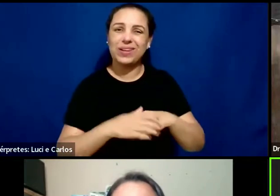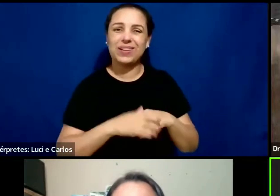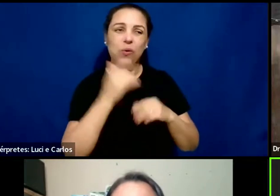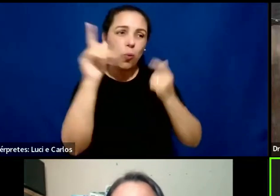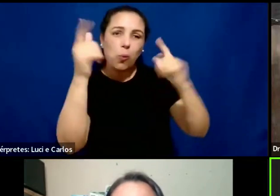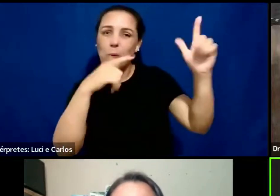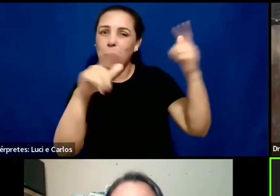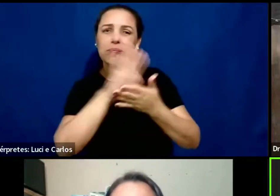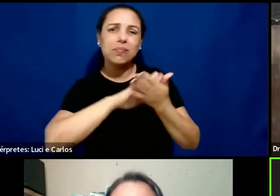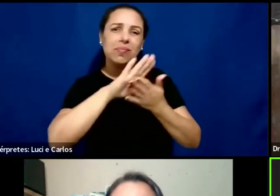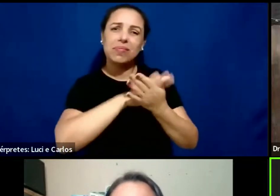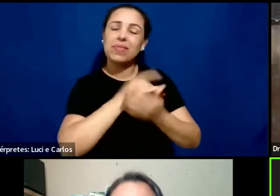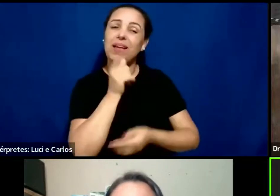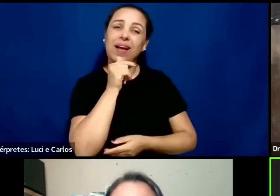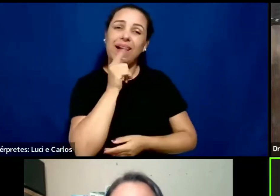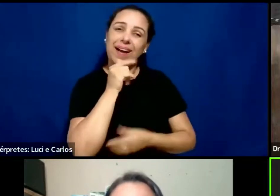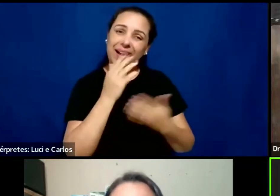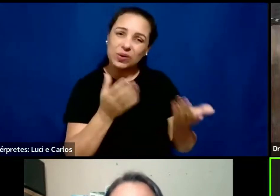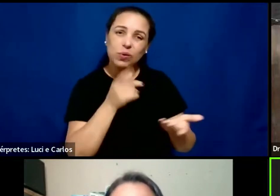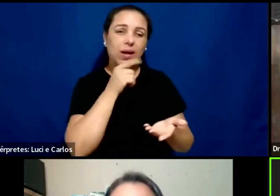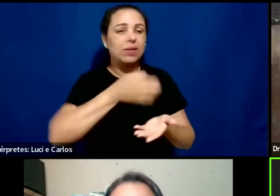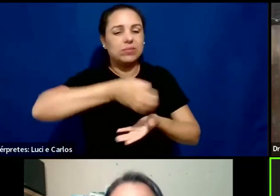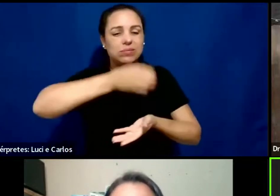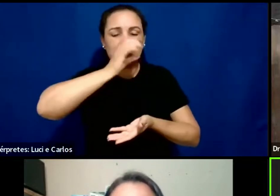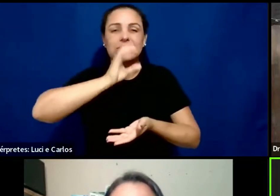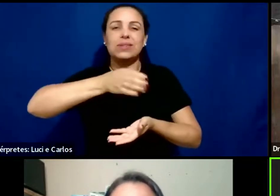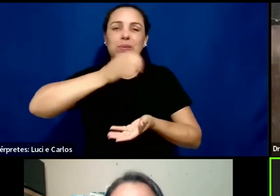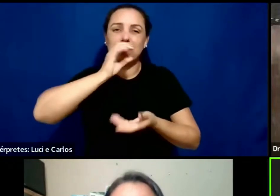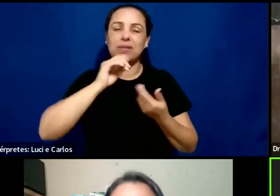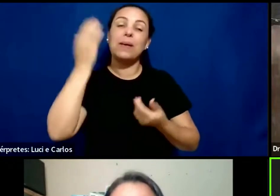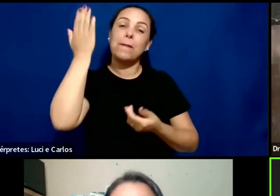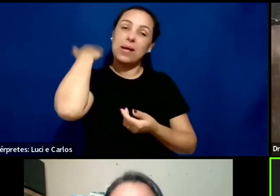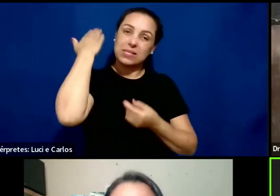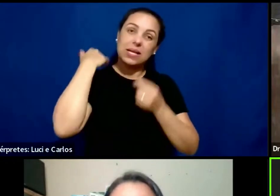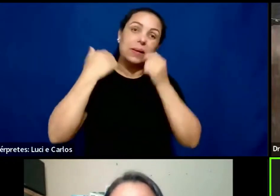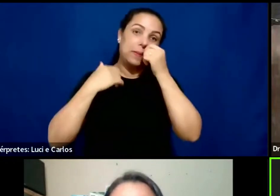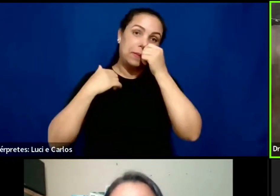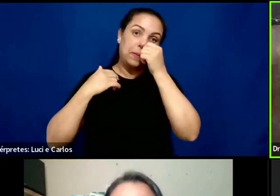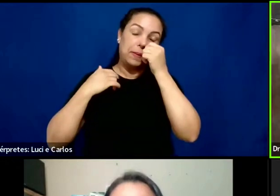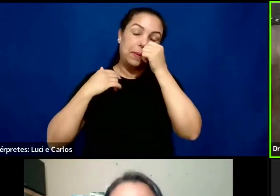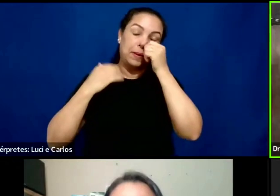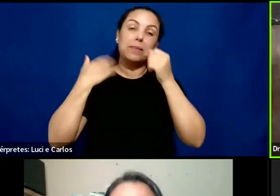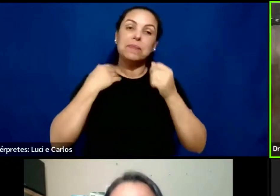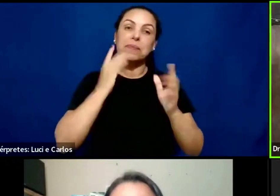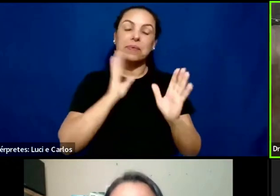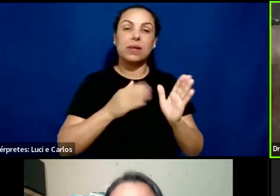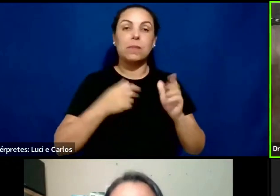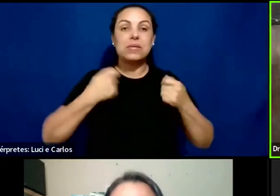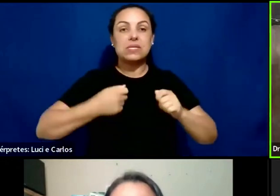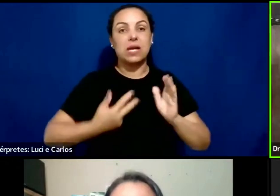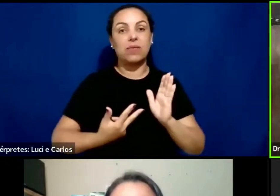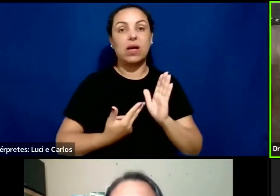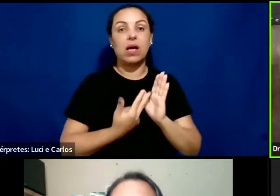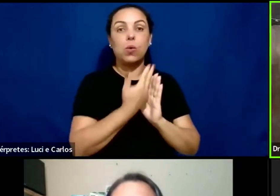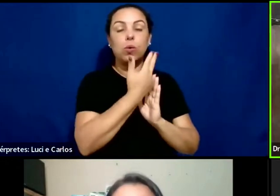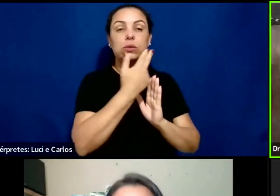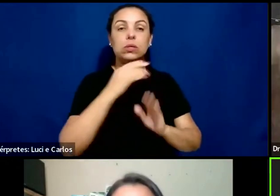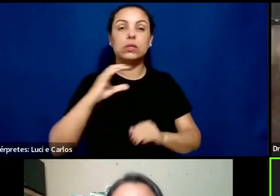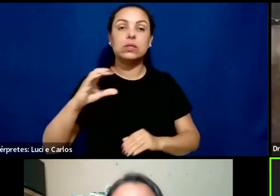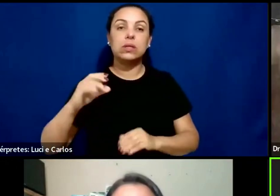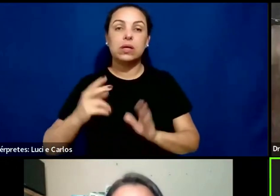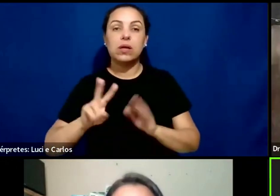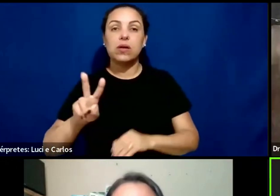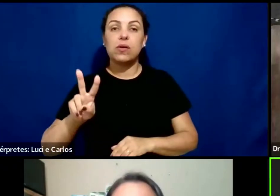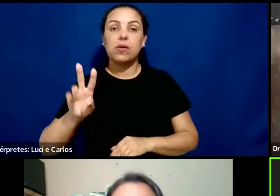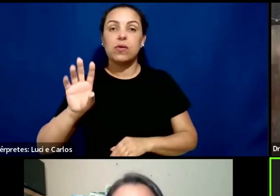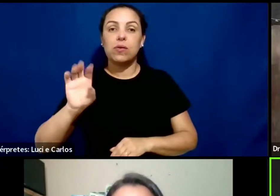assim, quando eu conheci a água magnetizada, eu já estava com cirurgia de retirada da vesícula agendada, porque